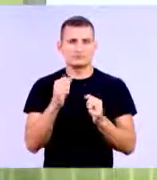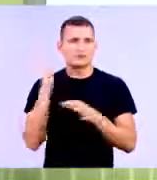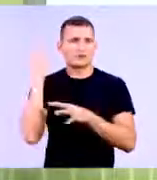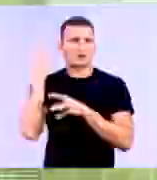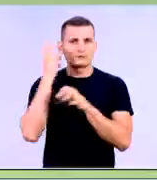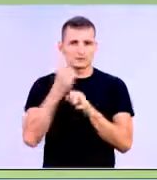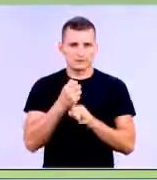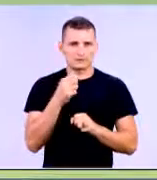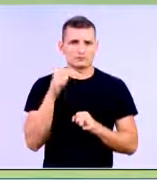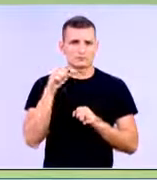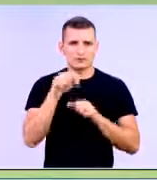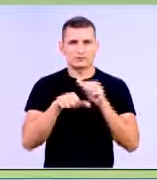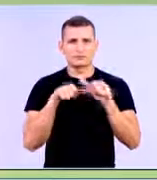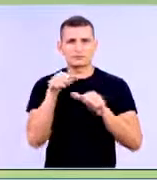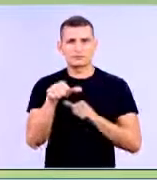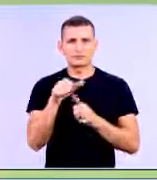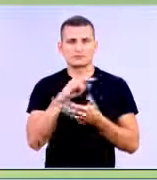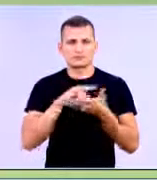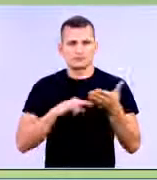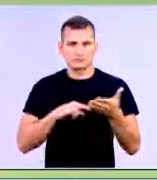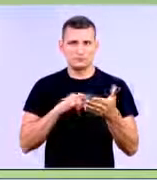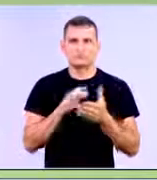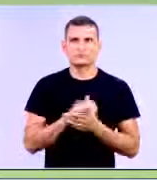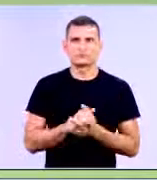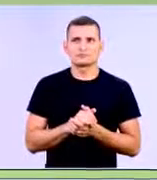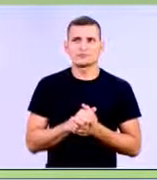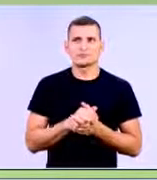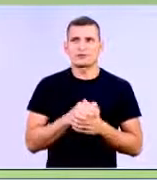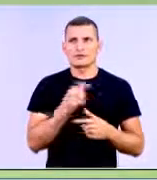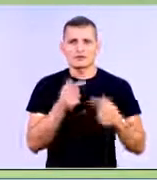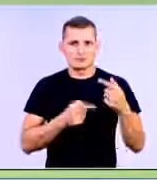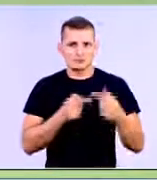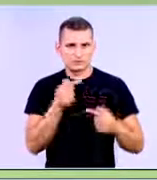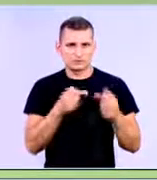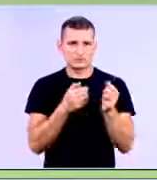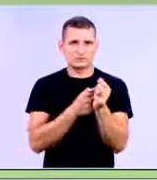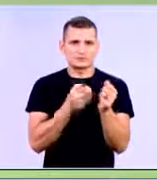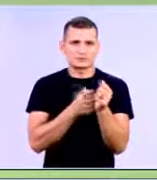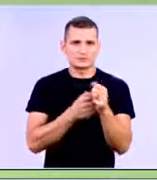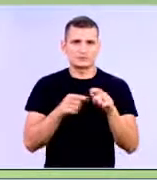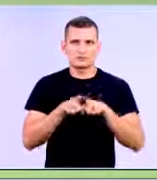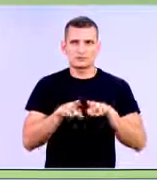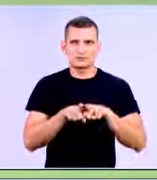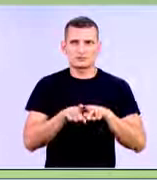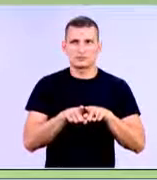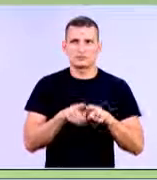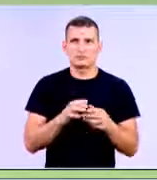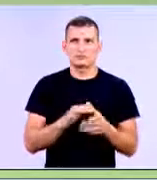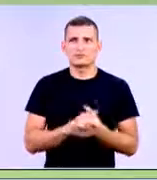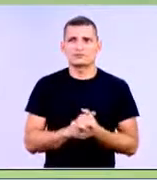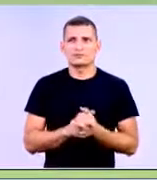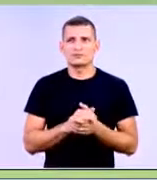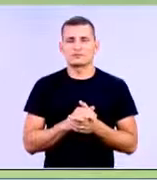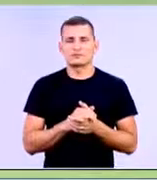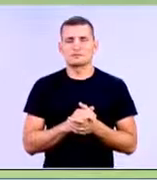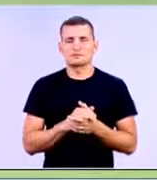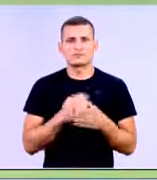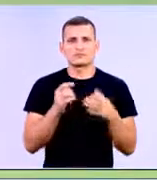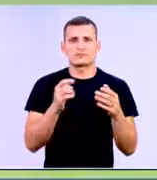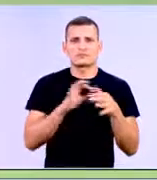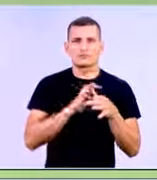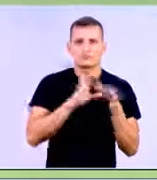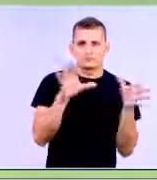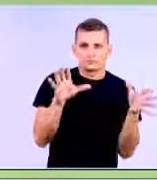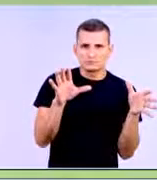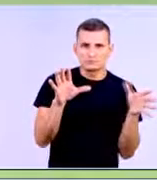revisados e atualizados. Está relacionado a políticas de senhas também, né? E permitir e restringir acessos